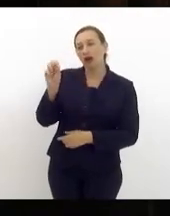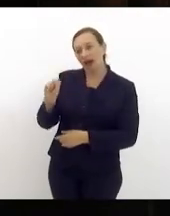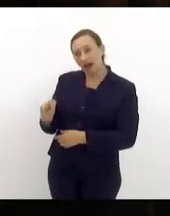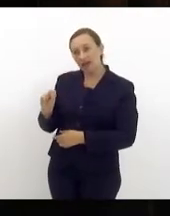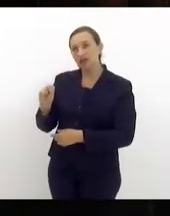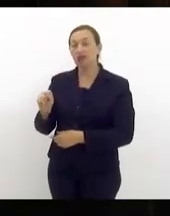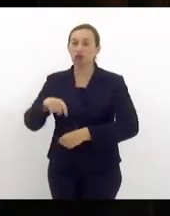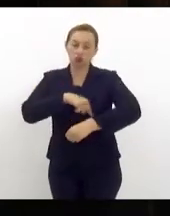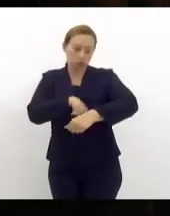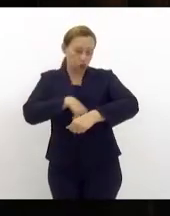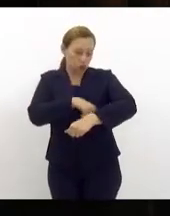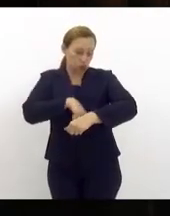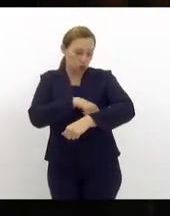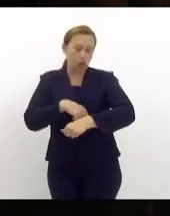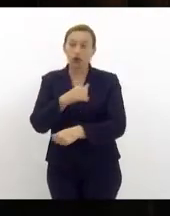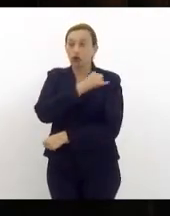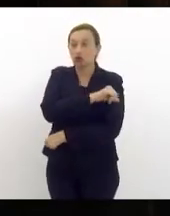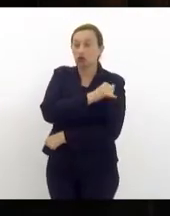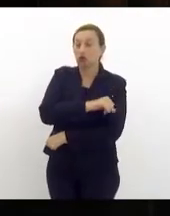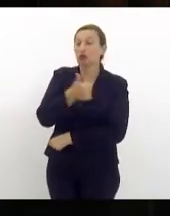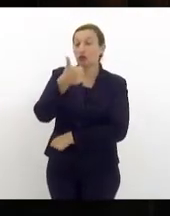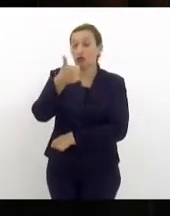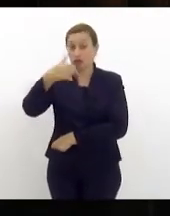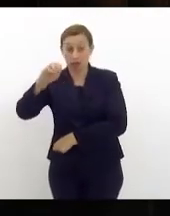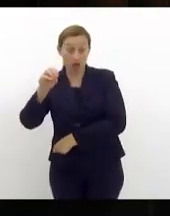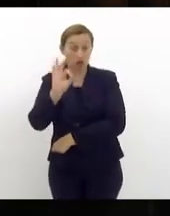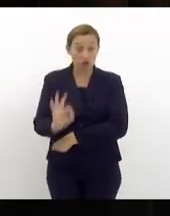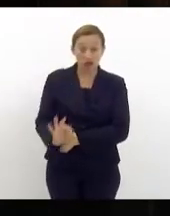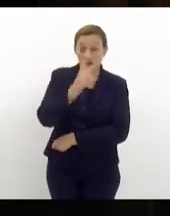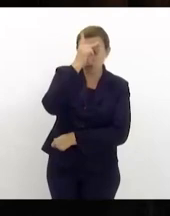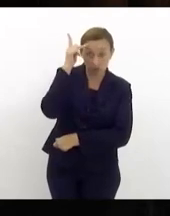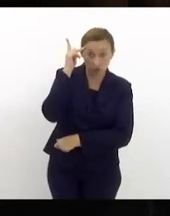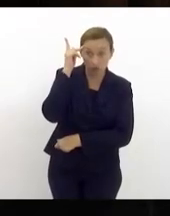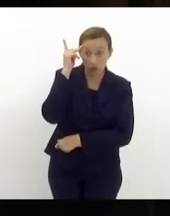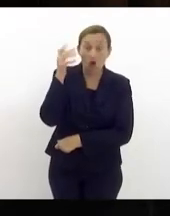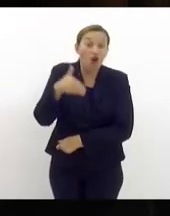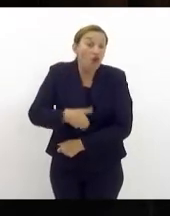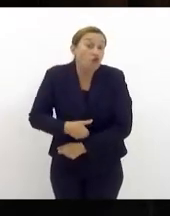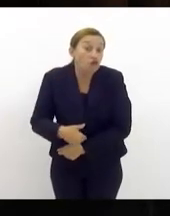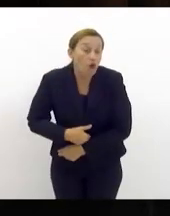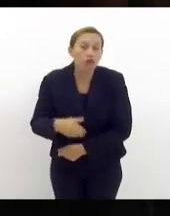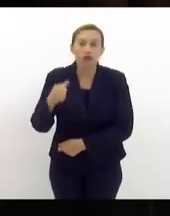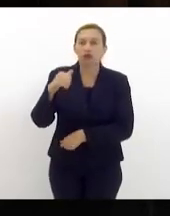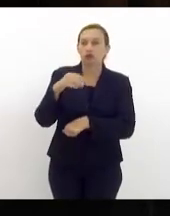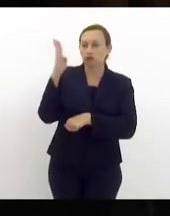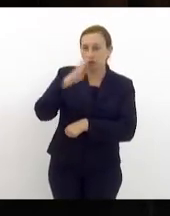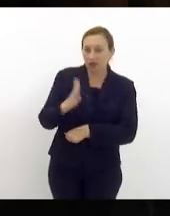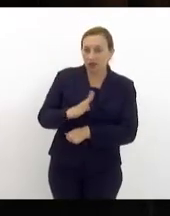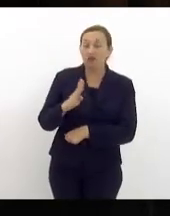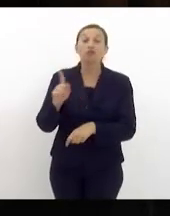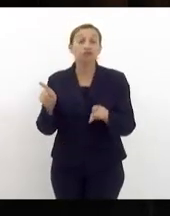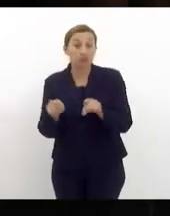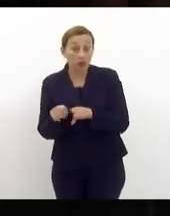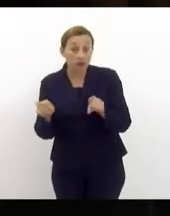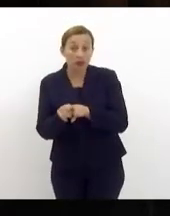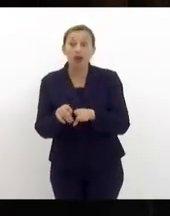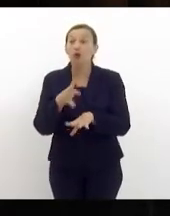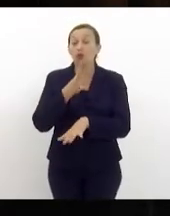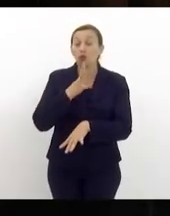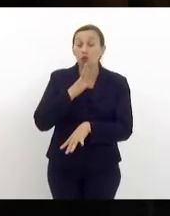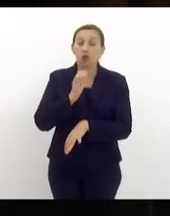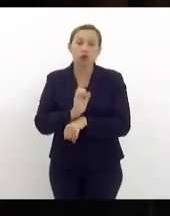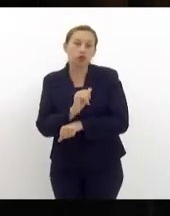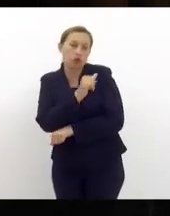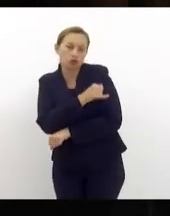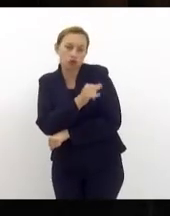estou falando que no Rio de Janeiro temos 10% das pessoas que passam fome no Brasil, é também reconhecer o Estado do